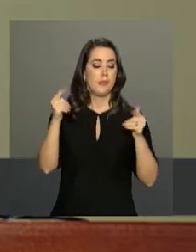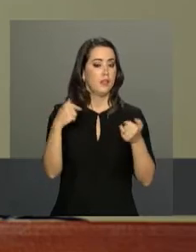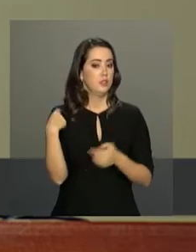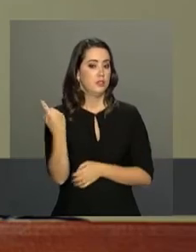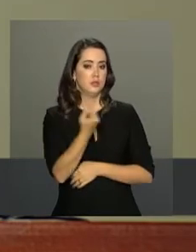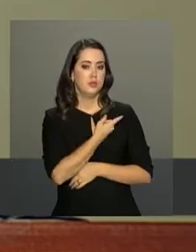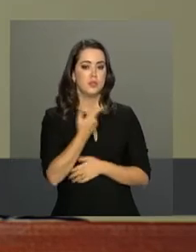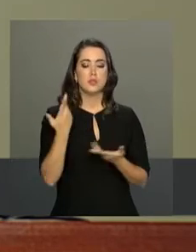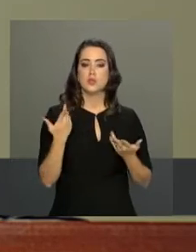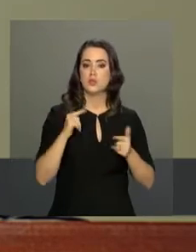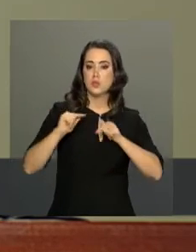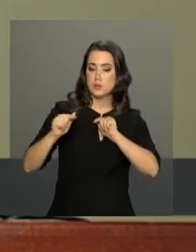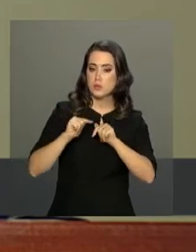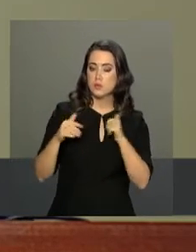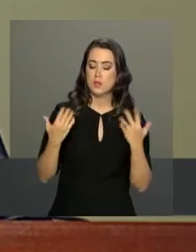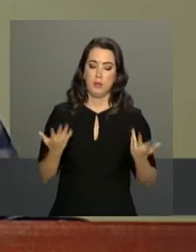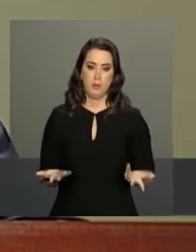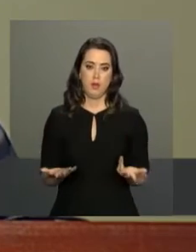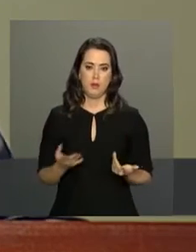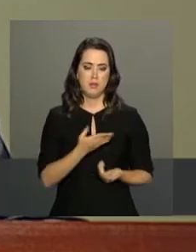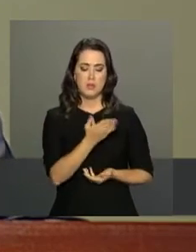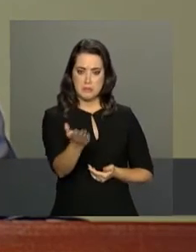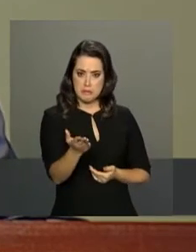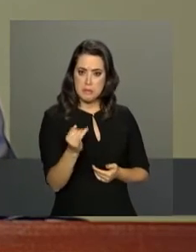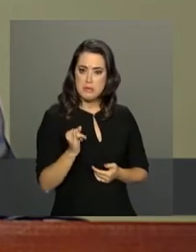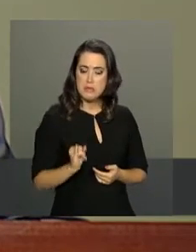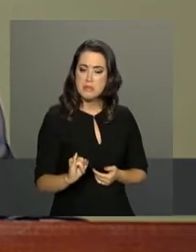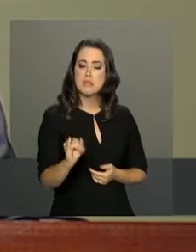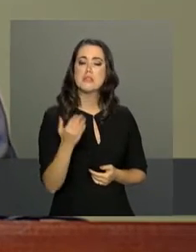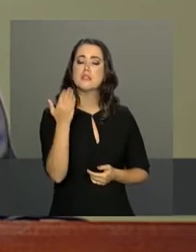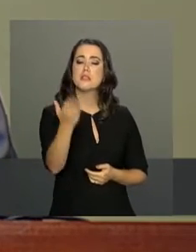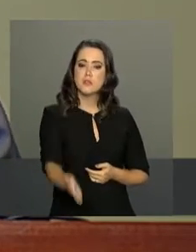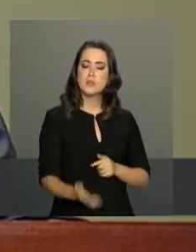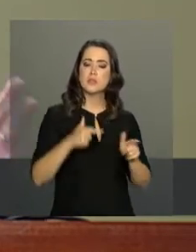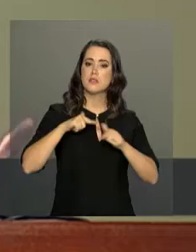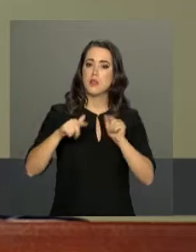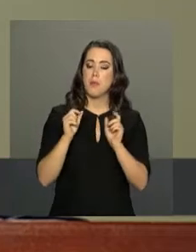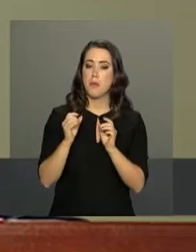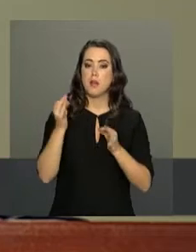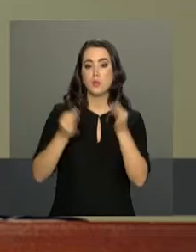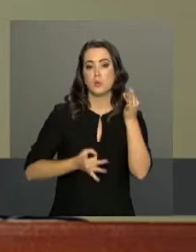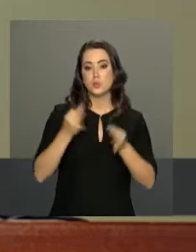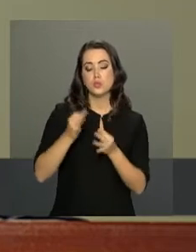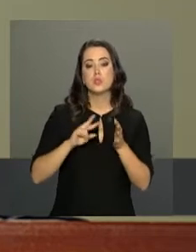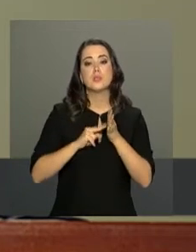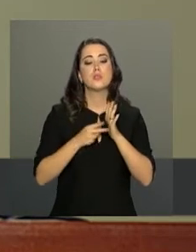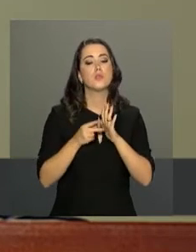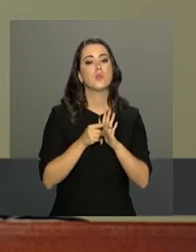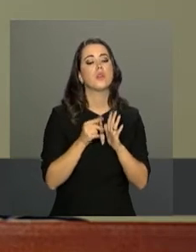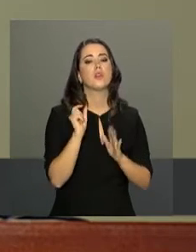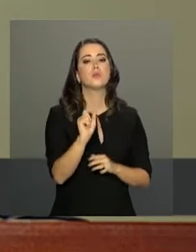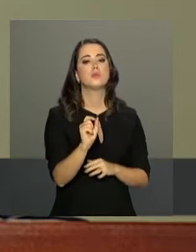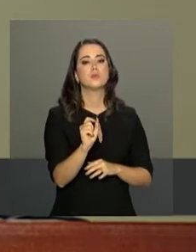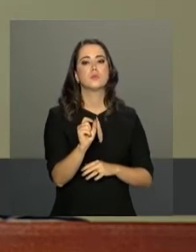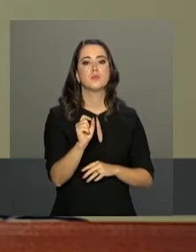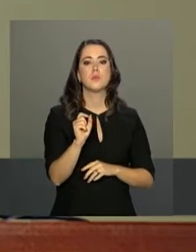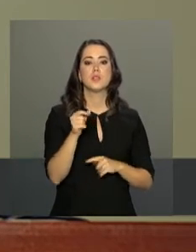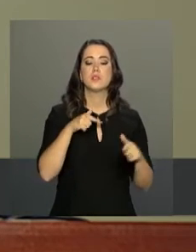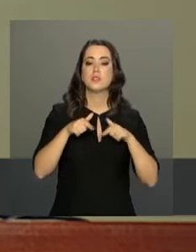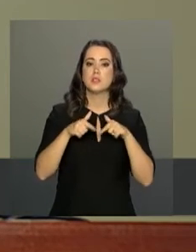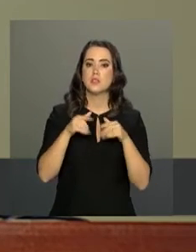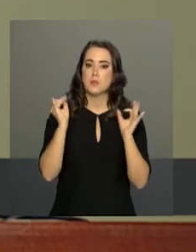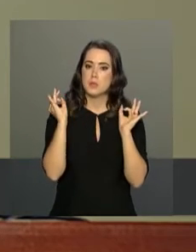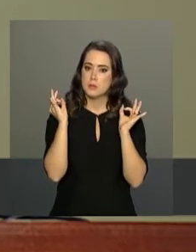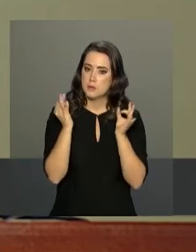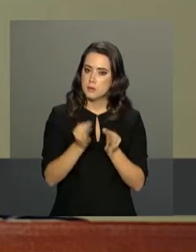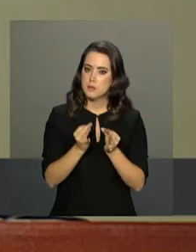as nossas atividades quando você age com justiça significa você está aplicando adequadamente a ordem